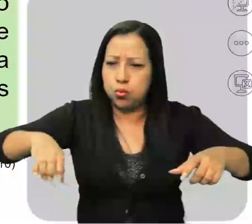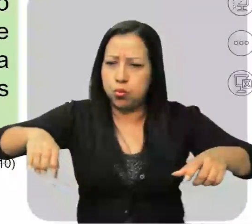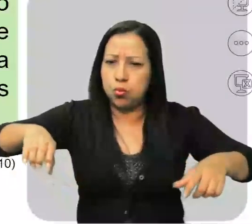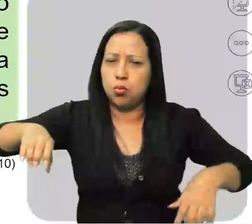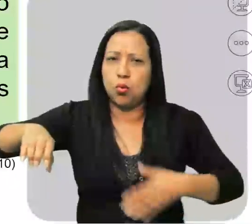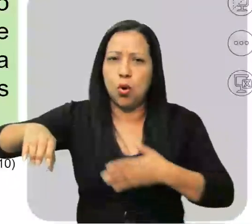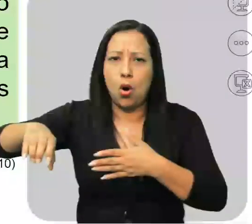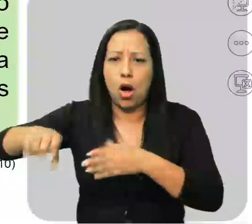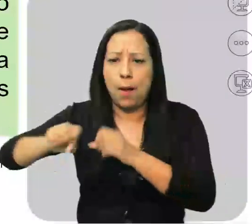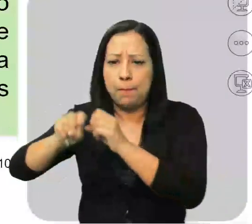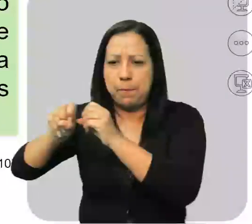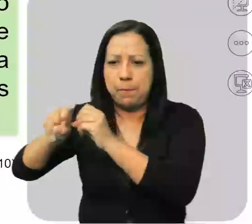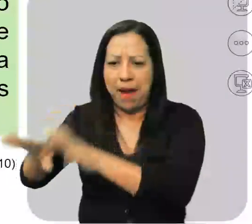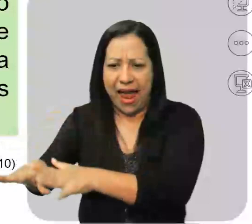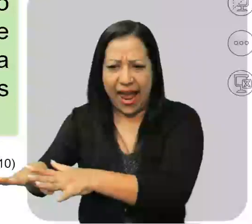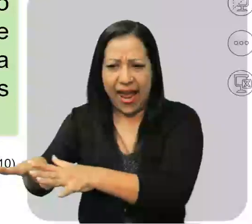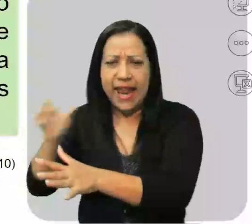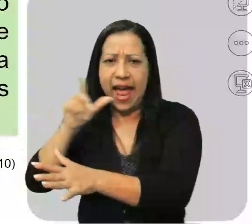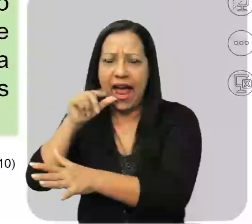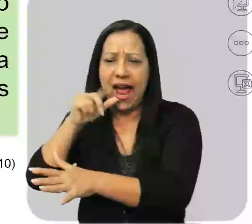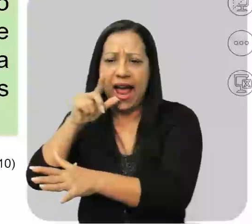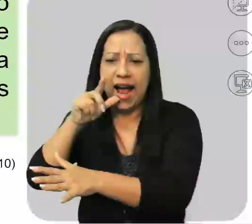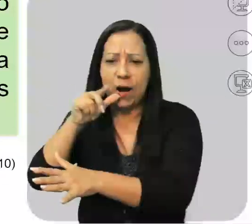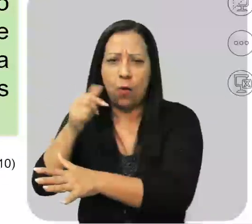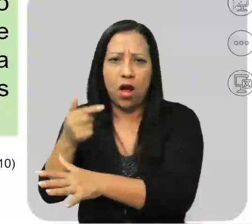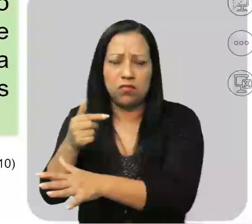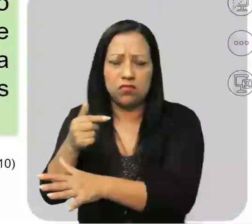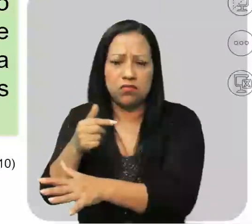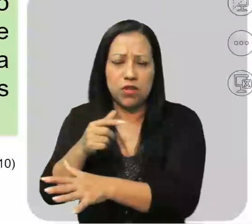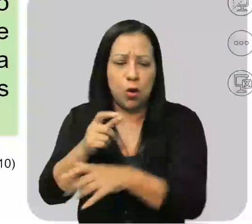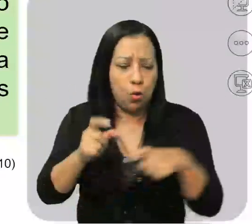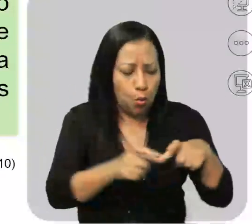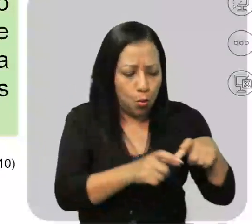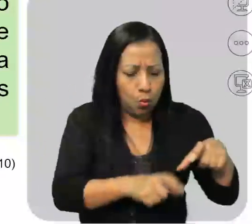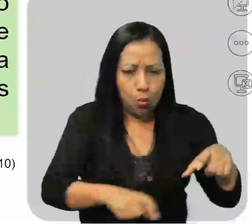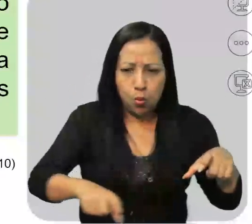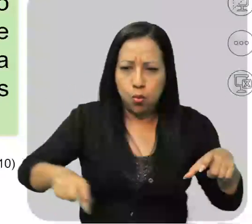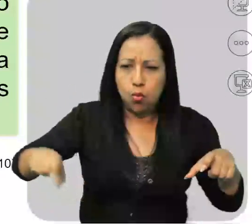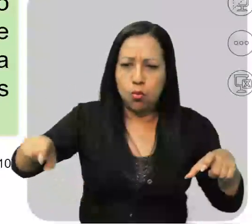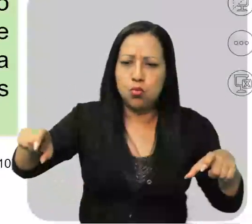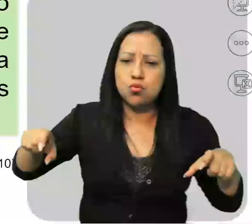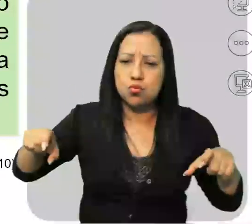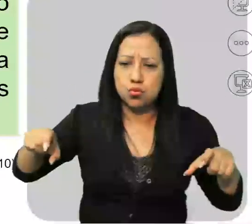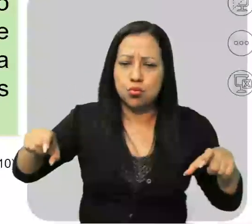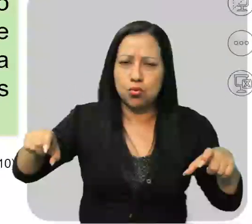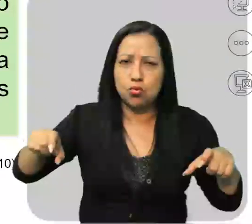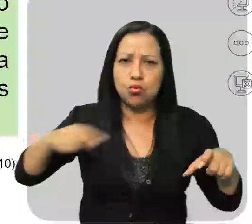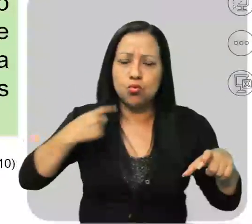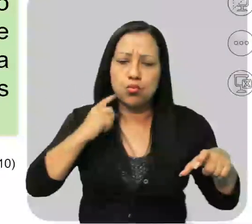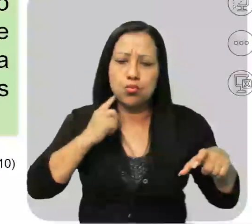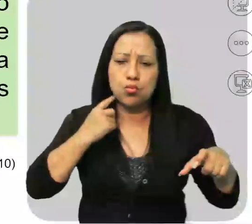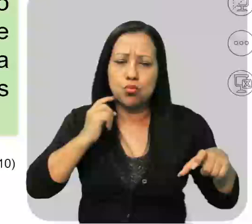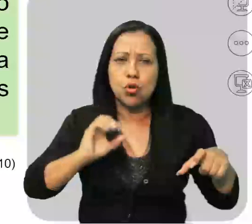tratamento, é despejado e da ocupação das áreas de mananciais, ou seja, o esgoto é jogado